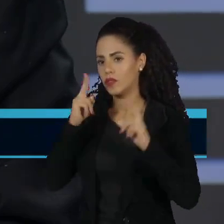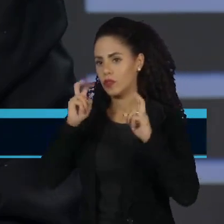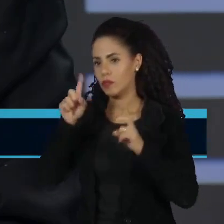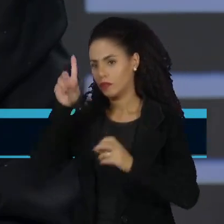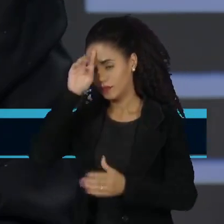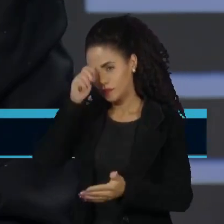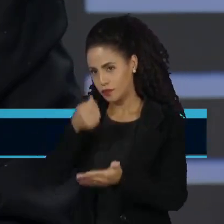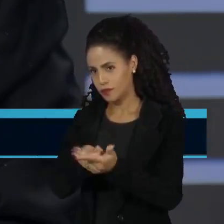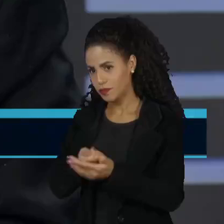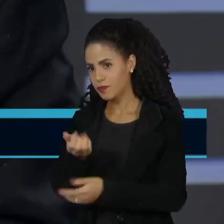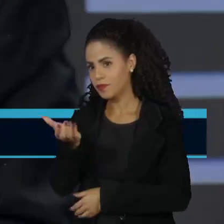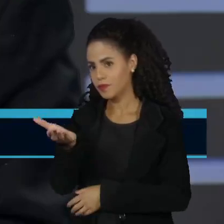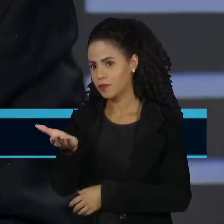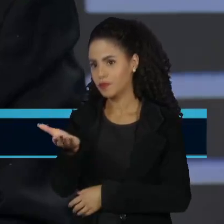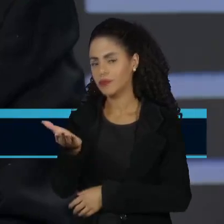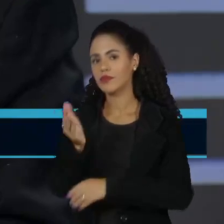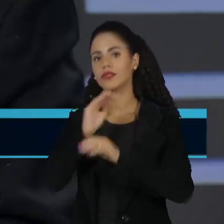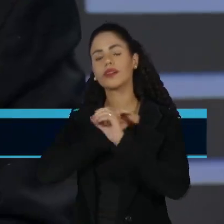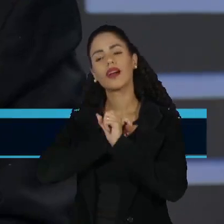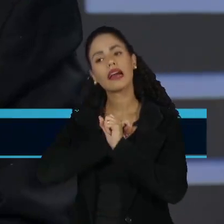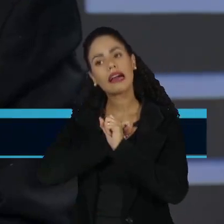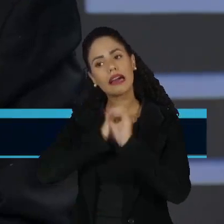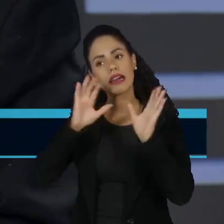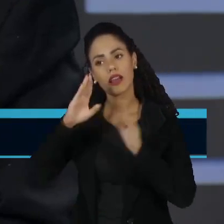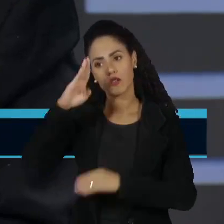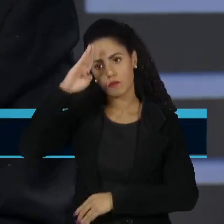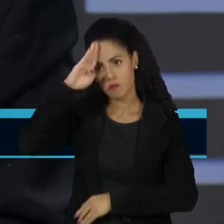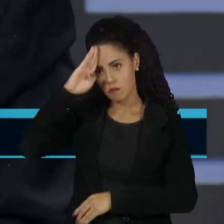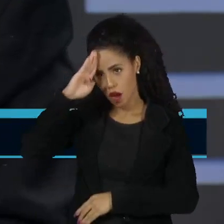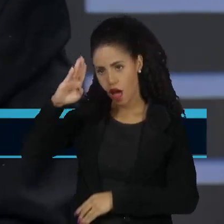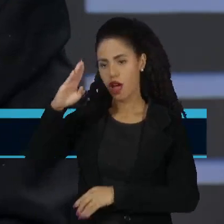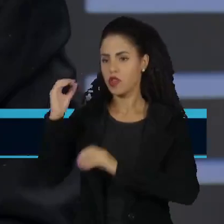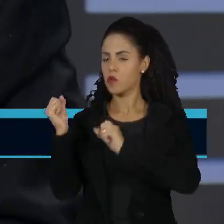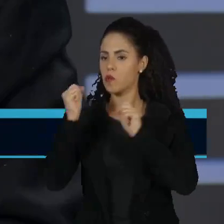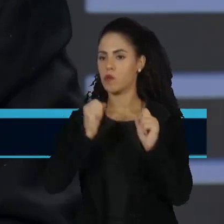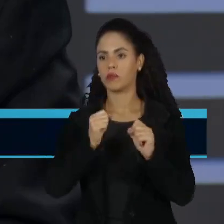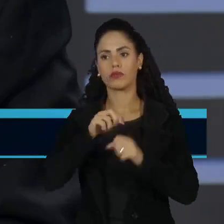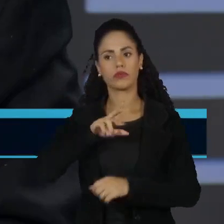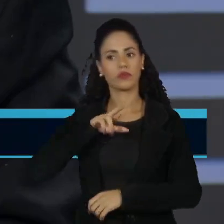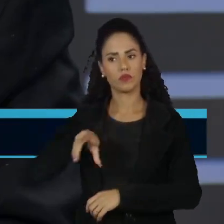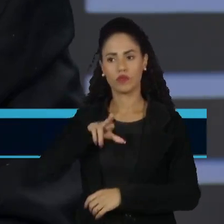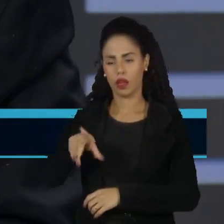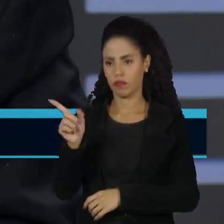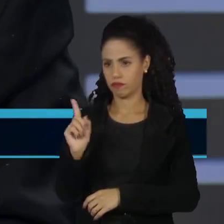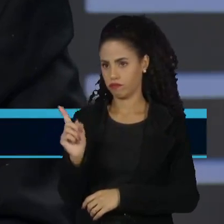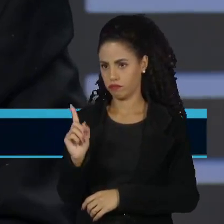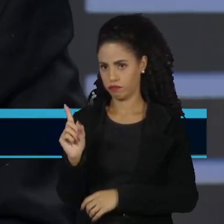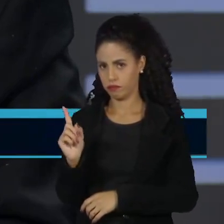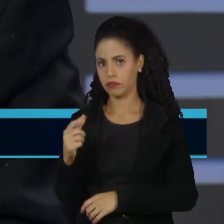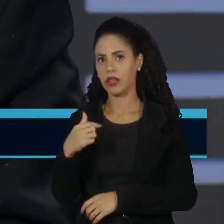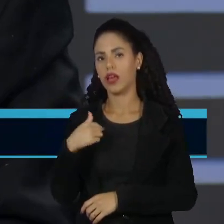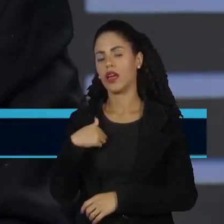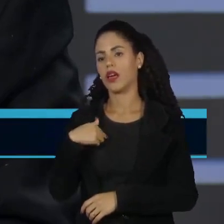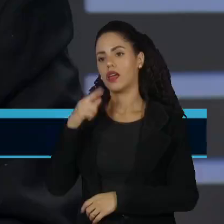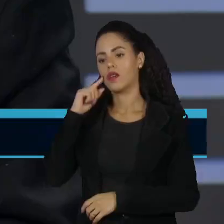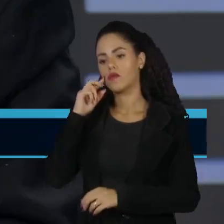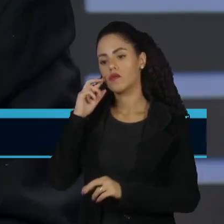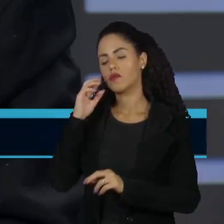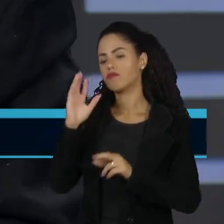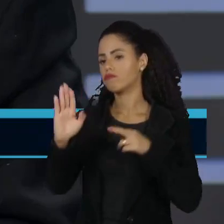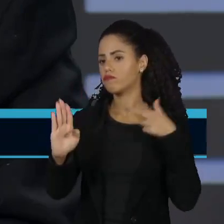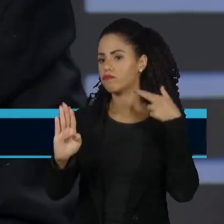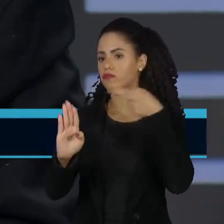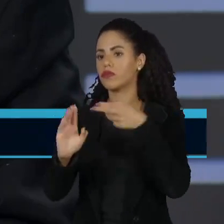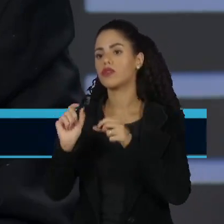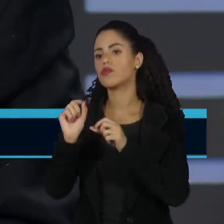decisão de deixar claro que as Forças Armadas não é um poder moderador, né? Que não é mesmo, eu fiz referência a alguns